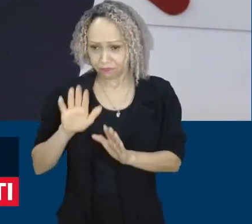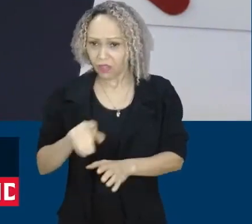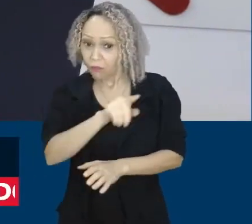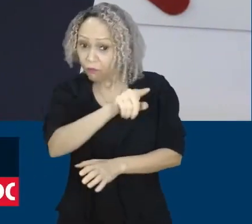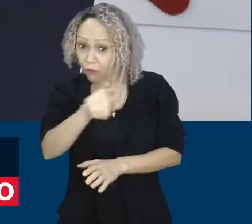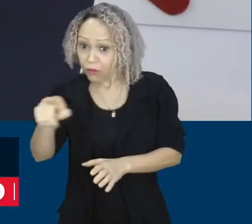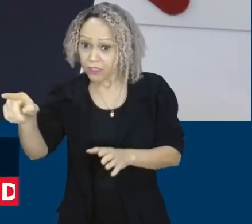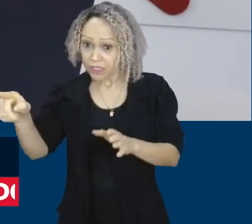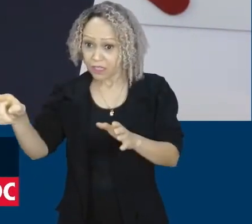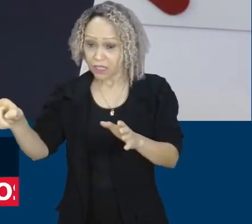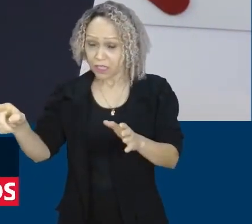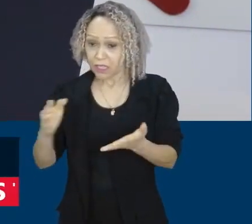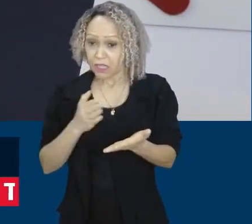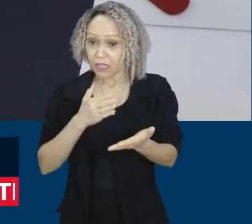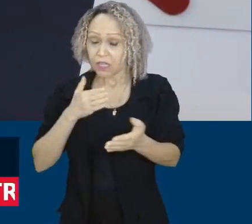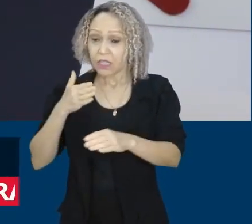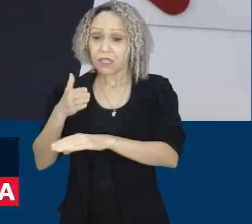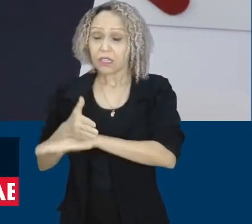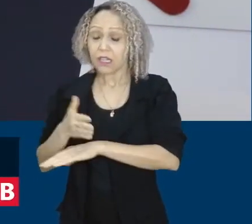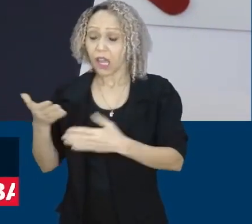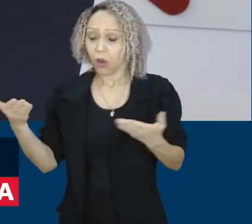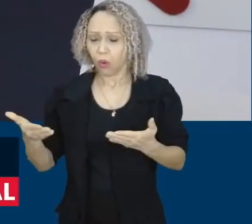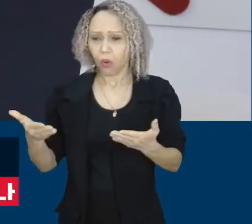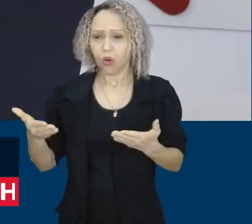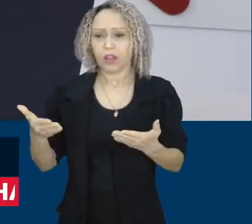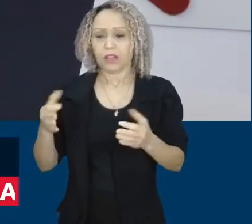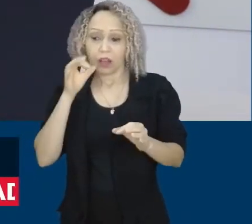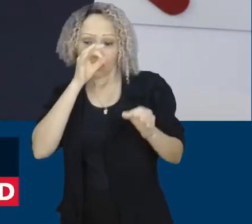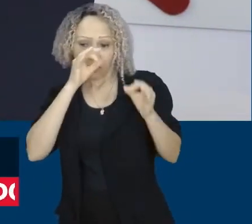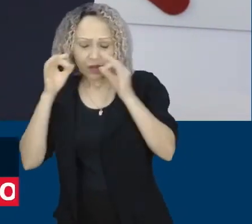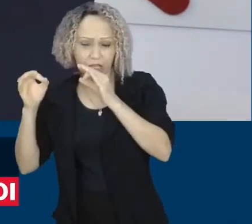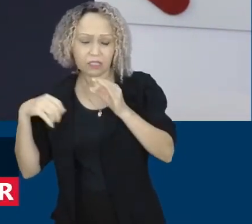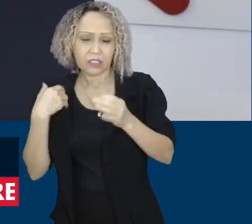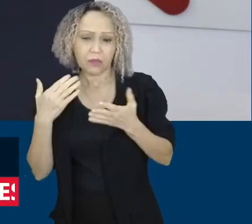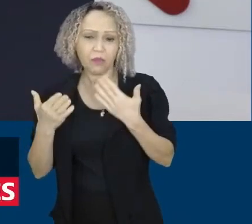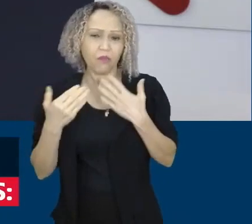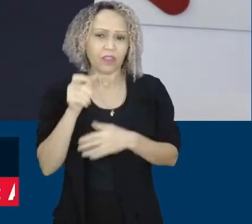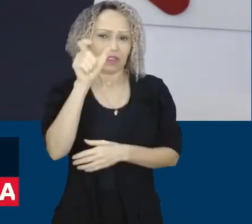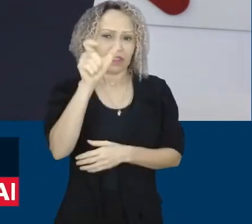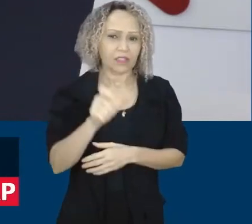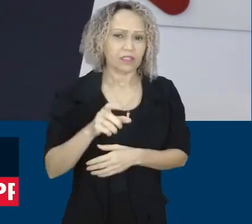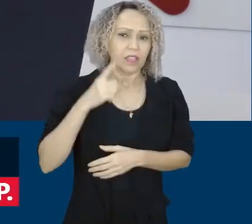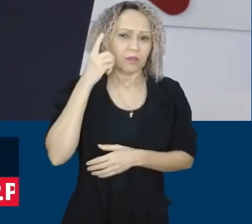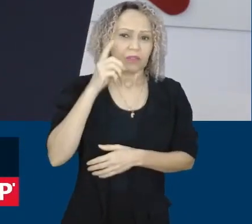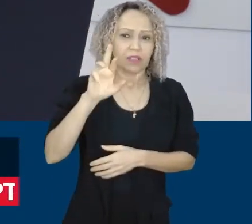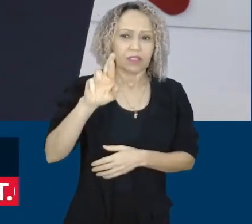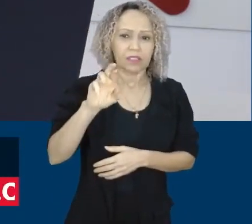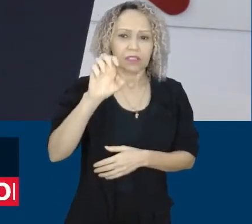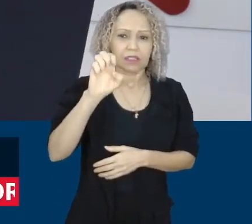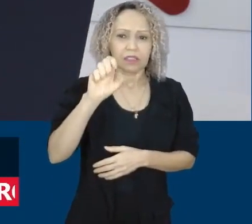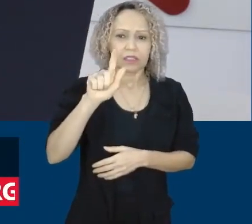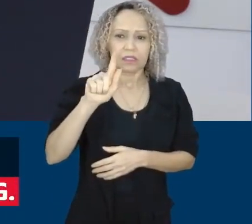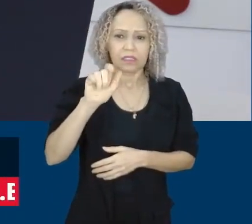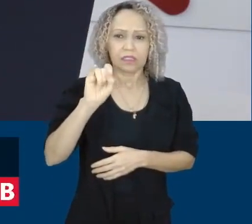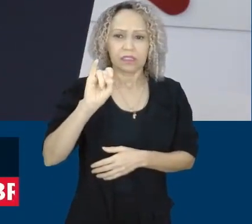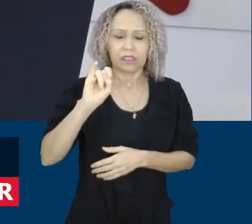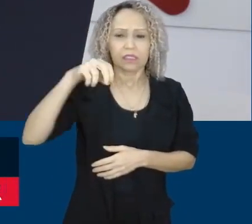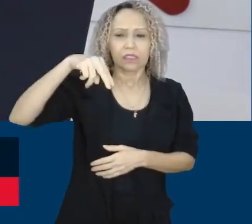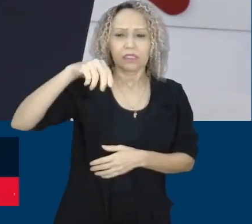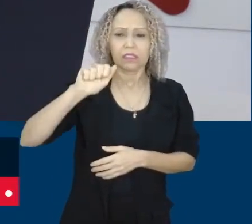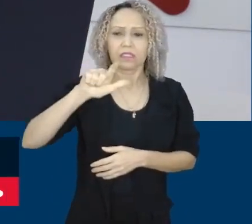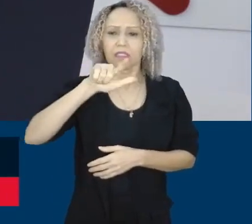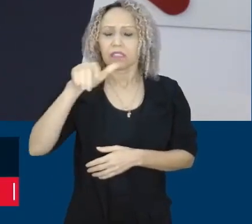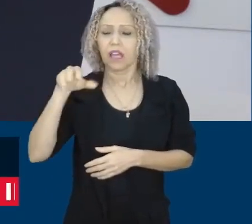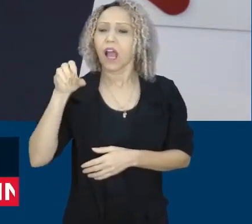Reginaldo Lopes, que está fazendo um balanço aqui para o jornal PT Brasil da atuação da bancada do PT na Câmara dos Deputados